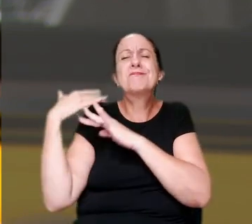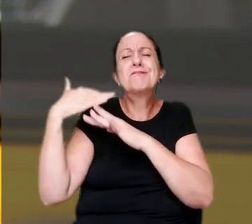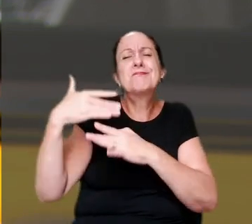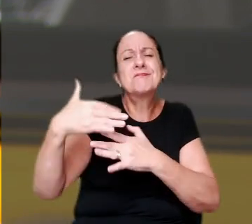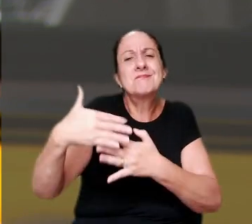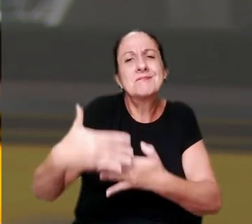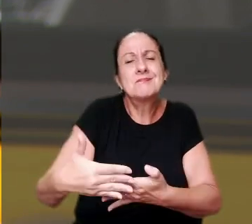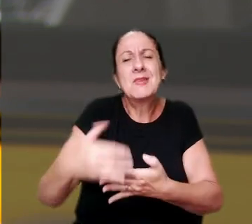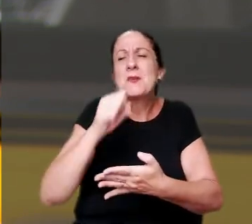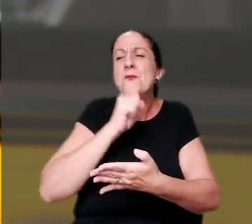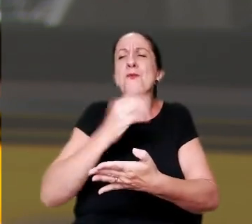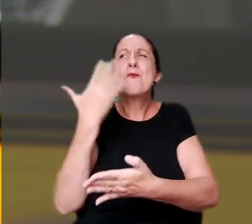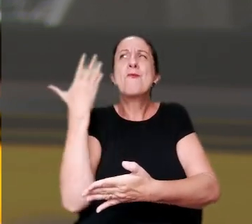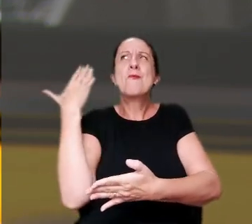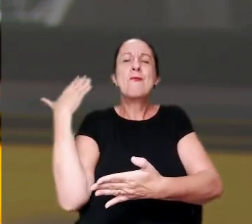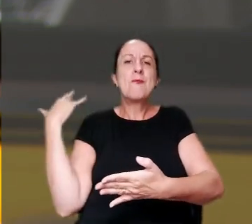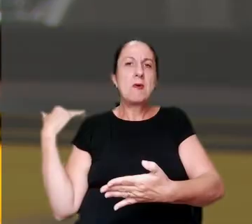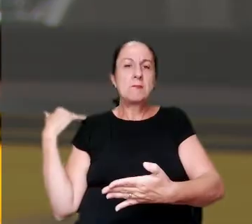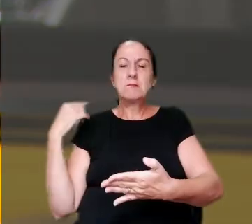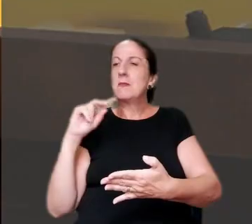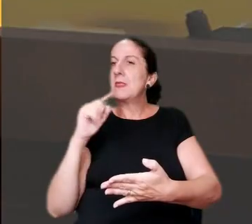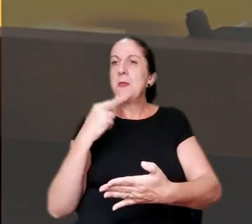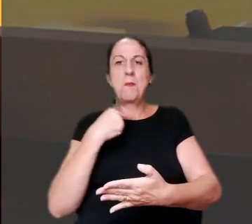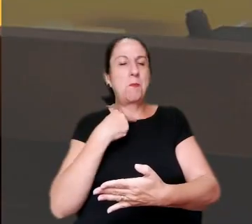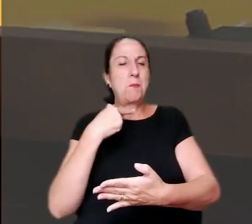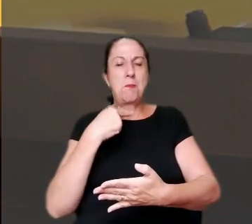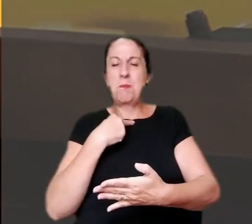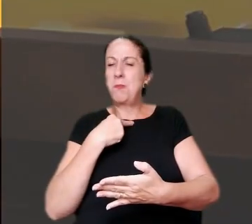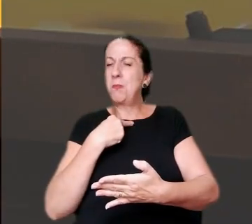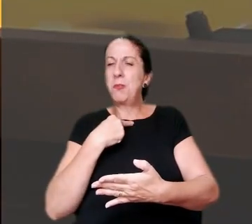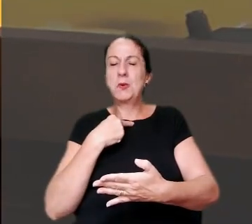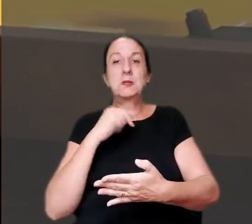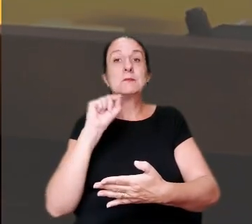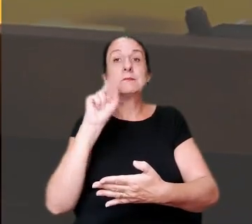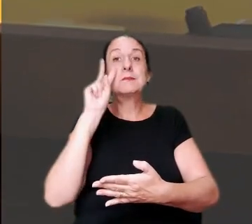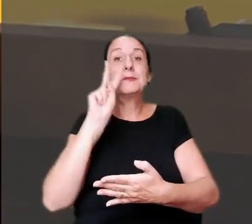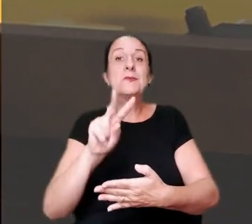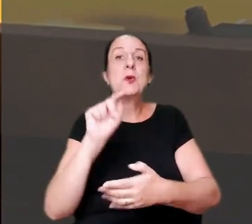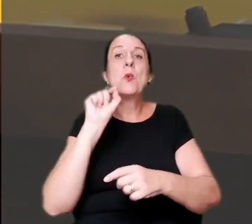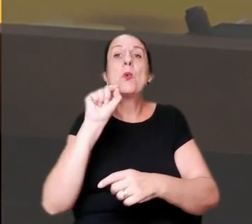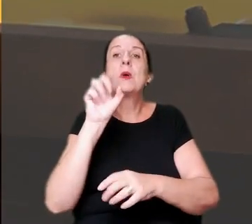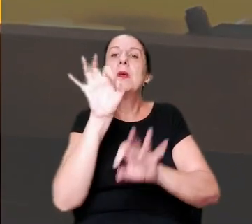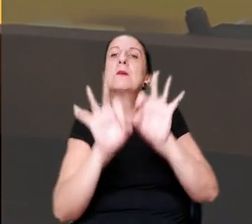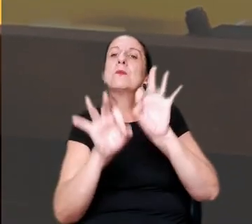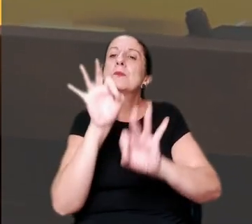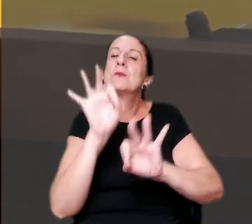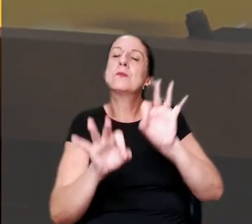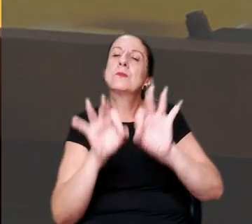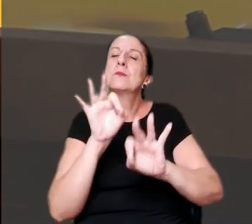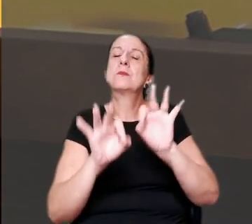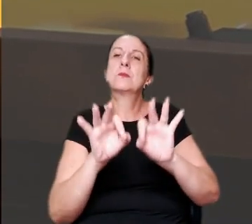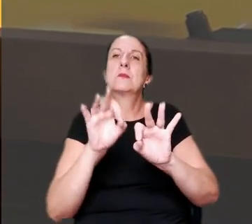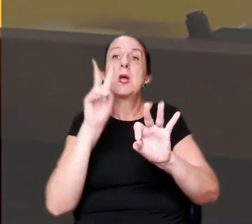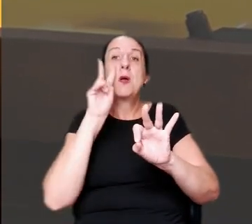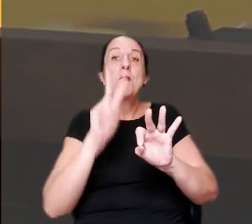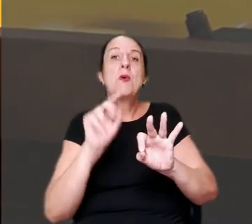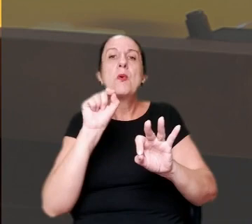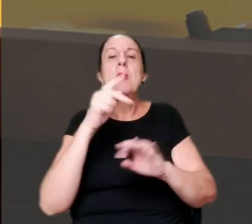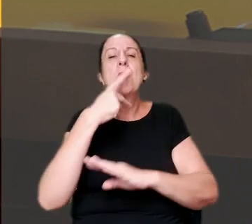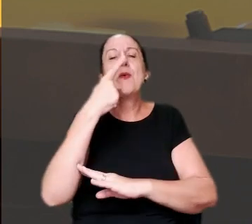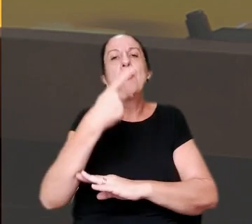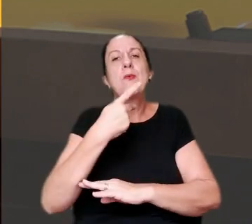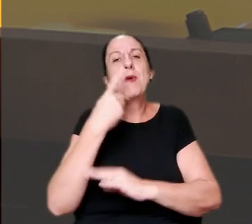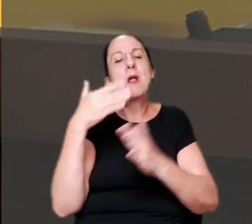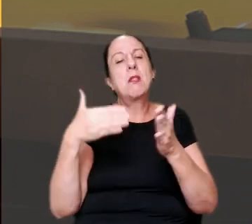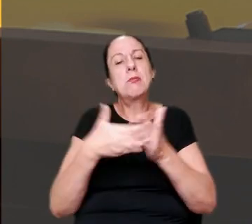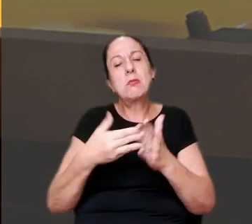os tempos mais antigos. Nós não podemos abrir mão da interpretação judicial e interpretar de